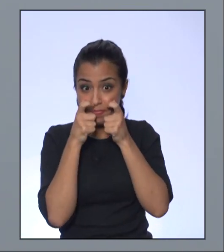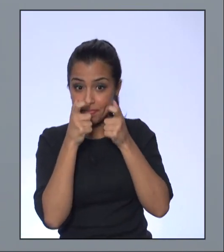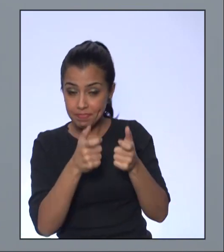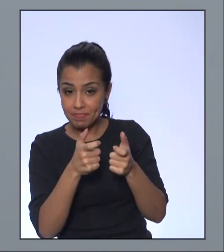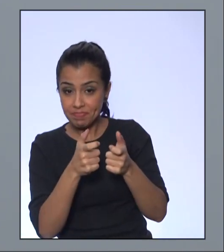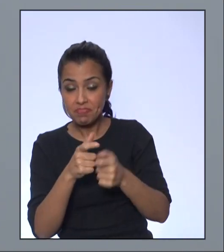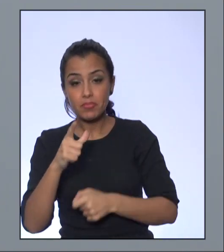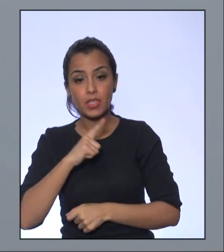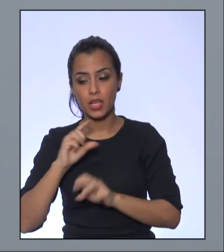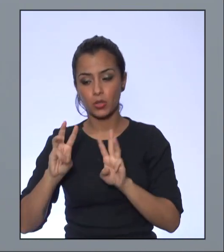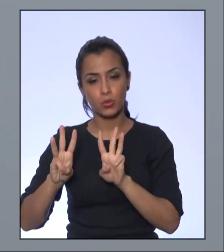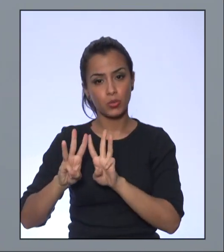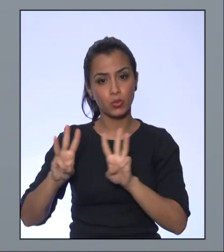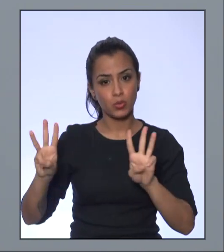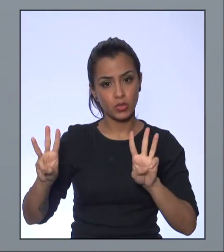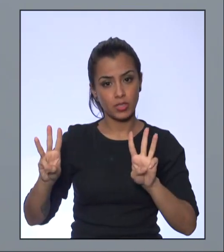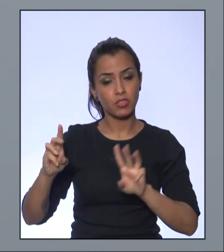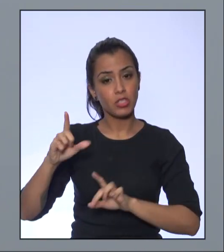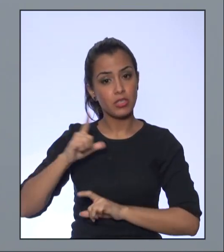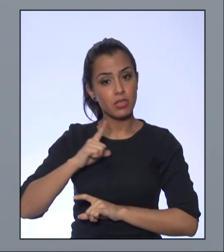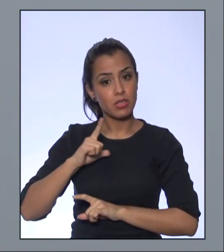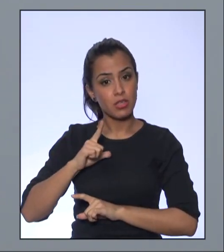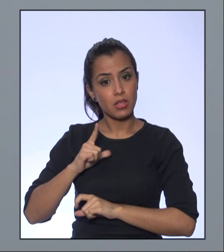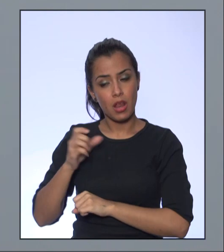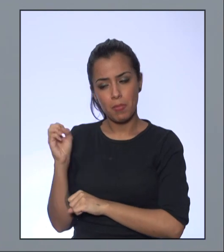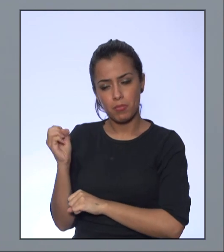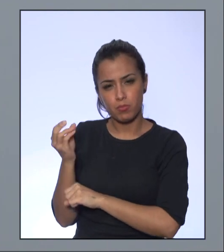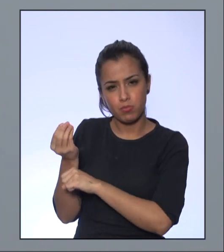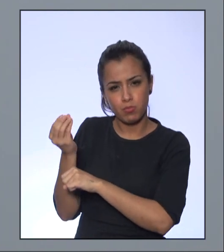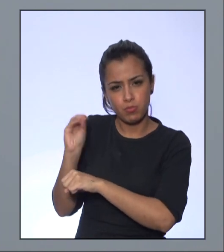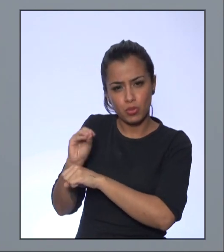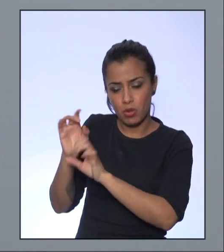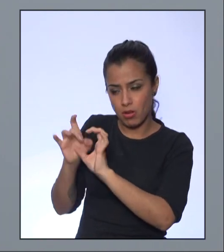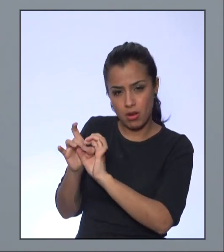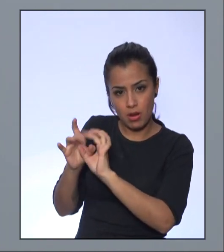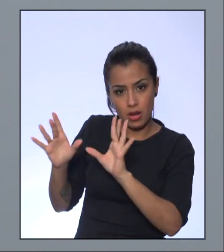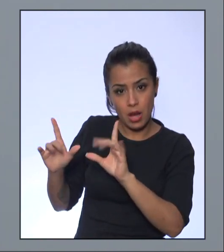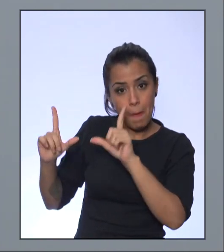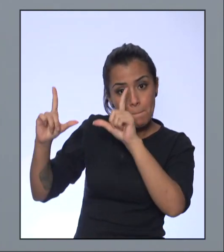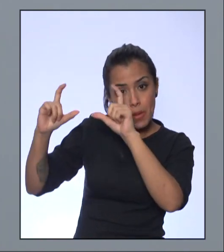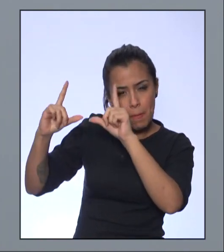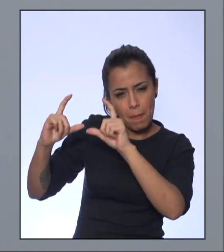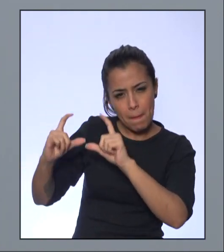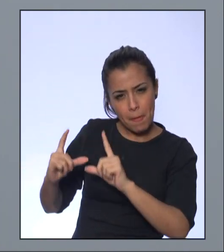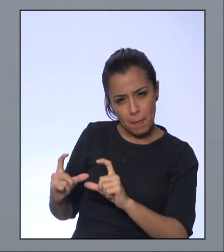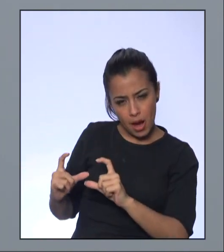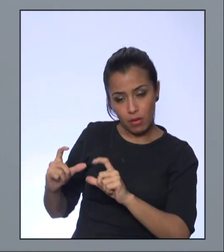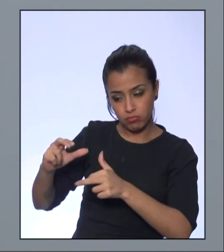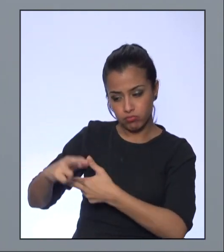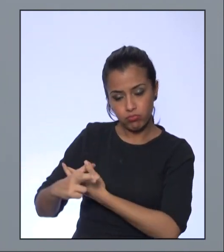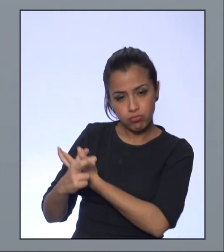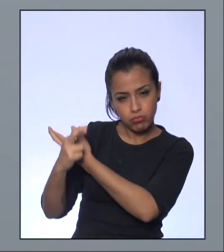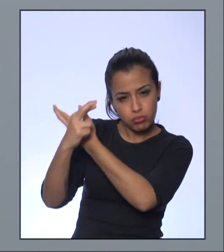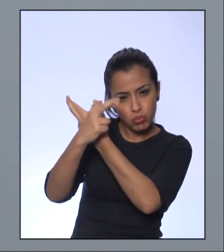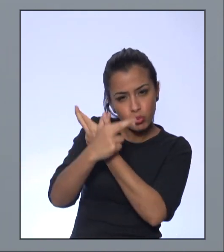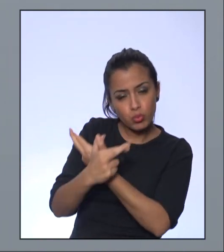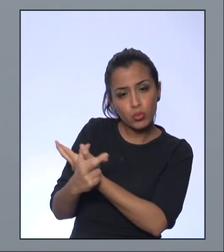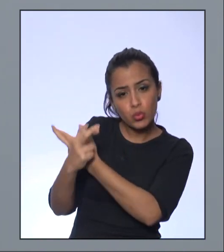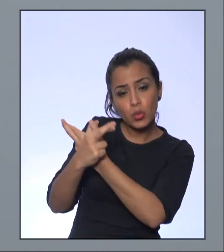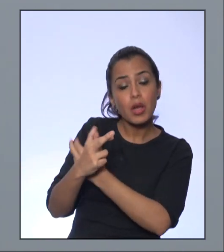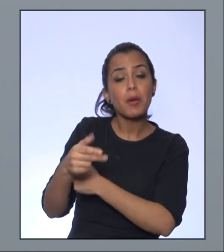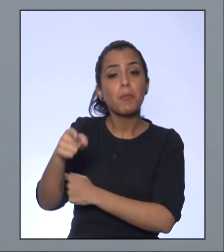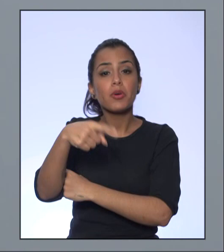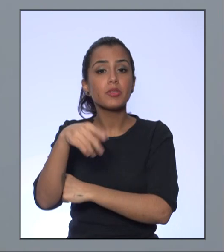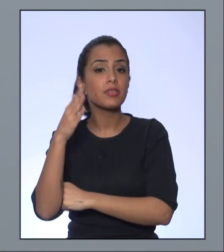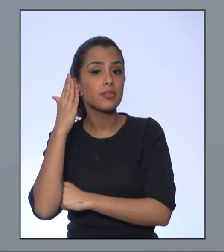disponibilizando imagens de satélite sobre a área da área da escola de